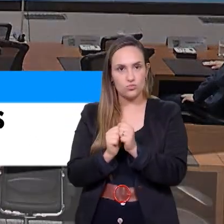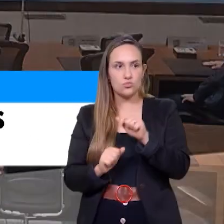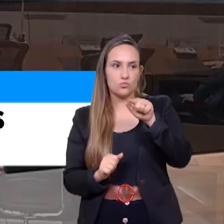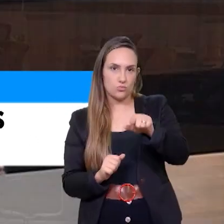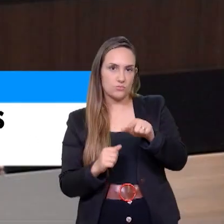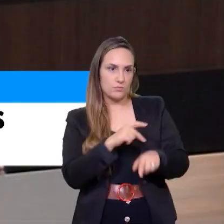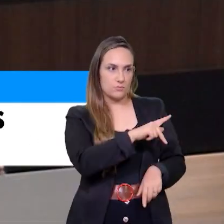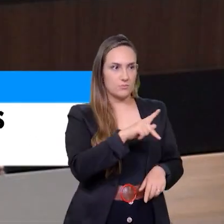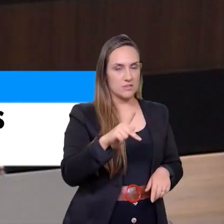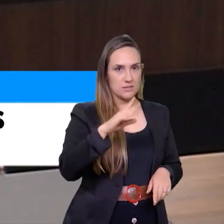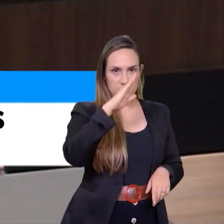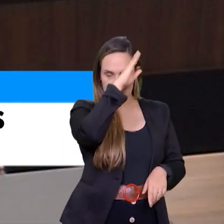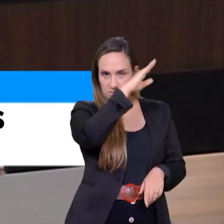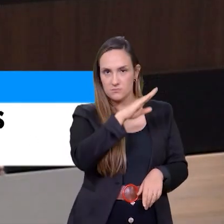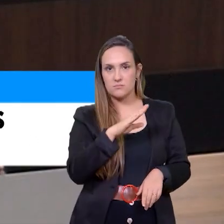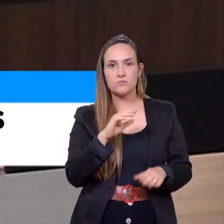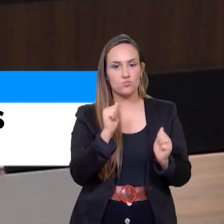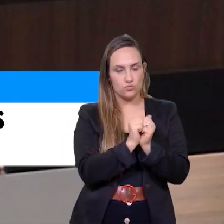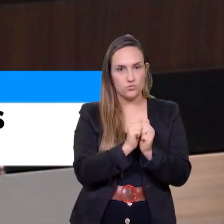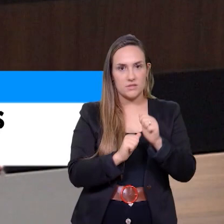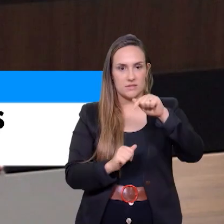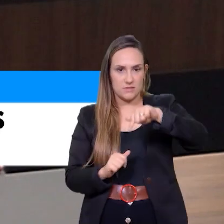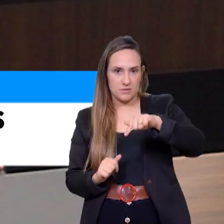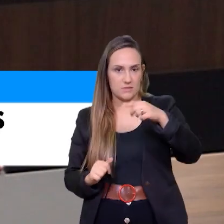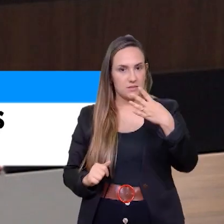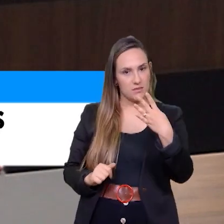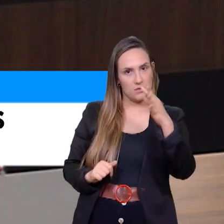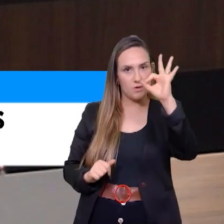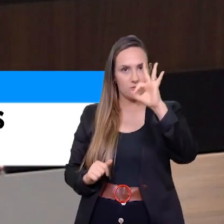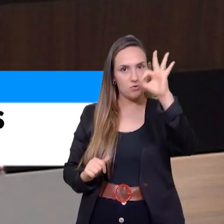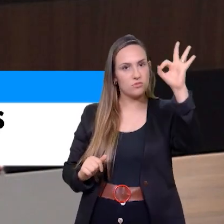49,1% do presidente Bolsonaro,